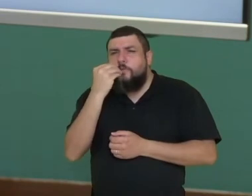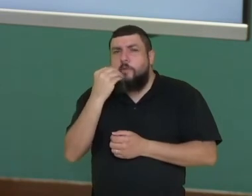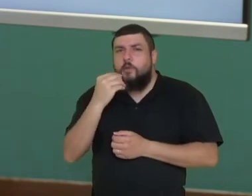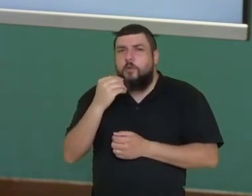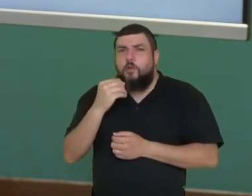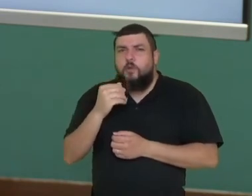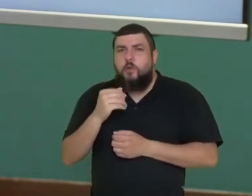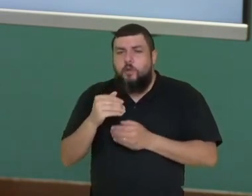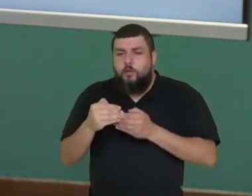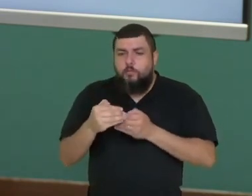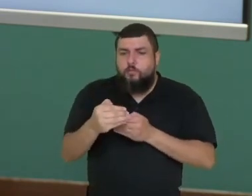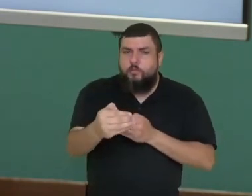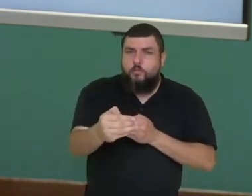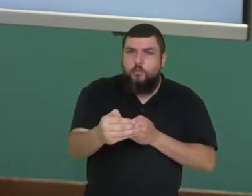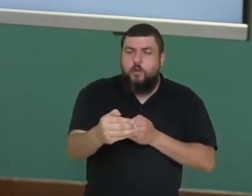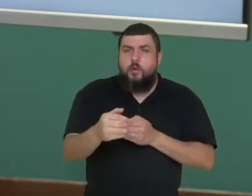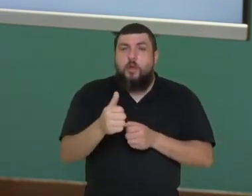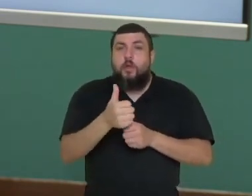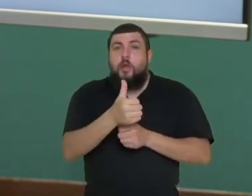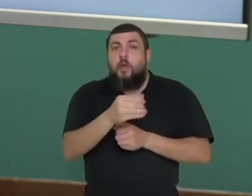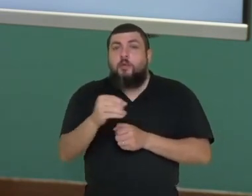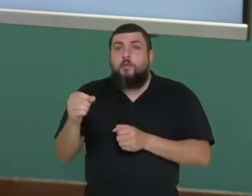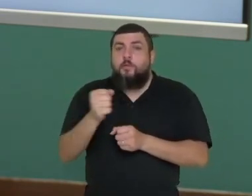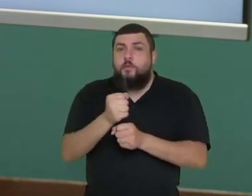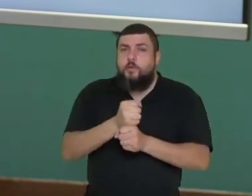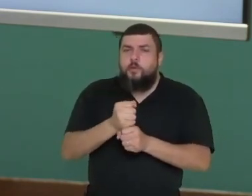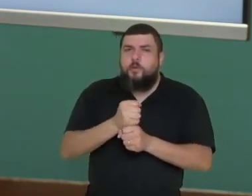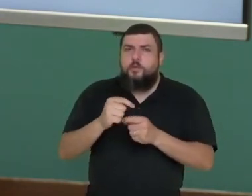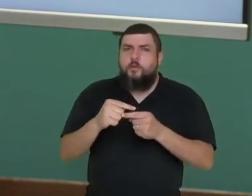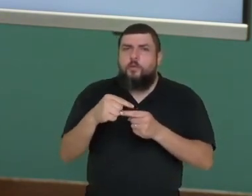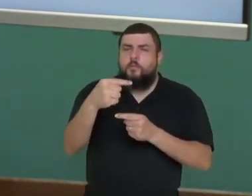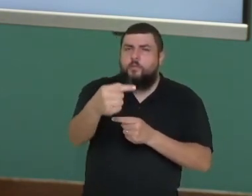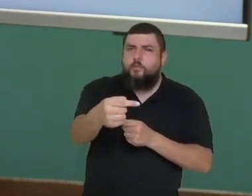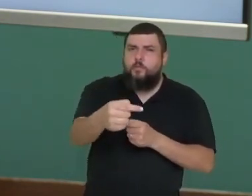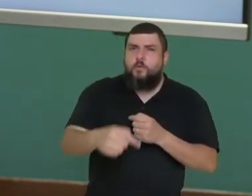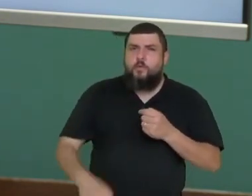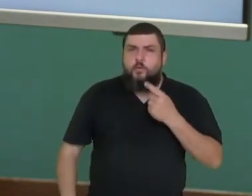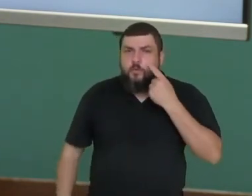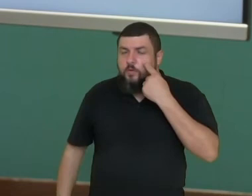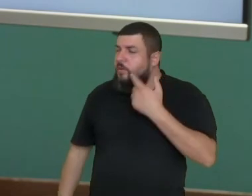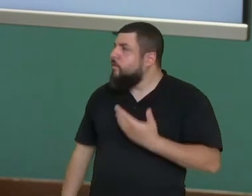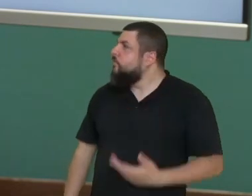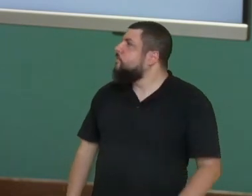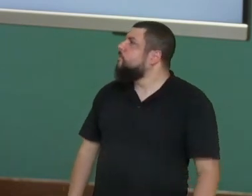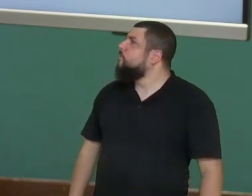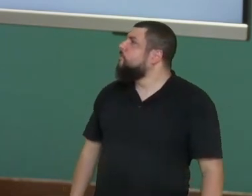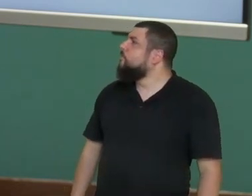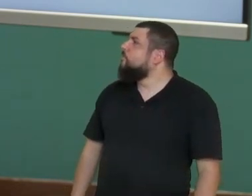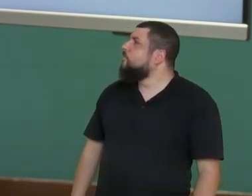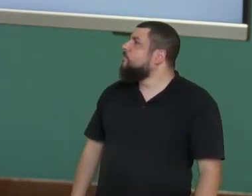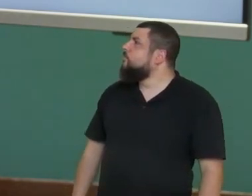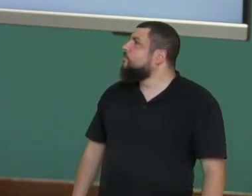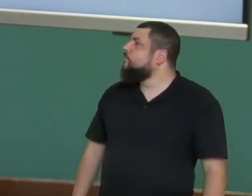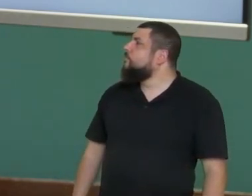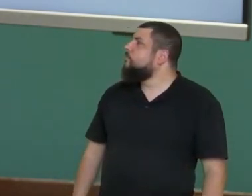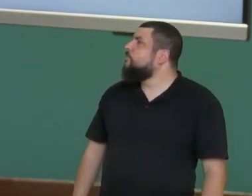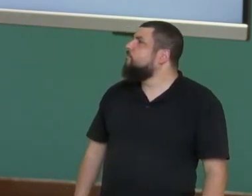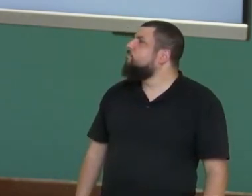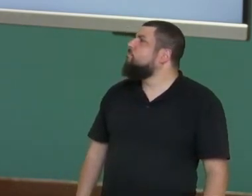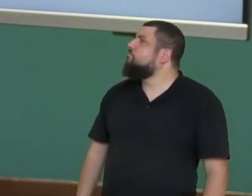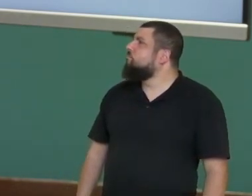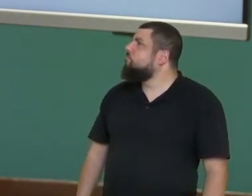depois, até 750, são o califado de Omíada. Olha que impressionante. Chegaram então na Europa, só